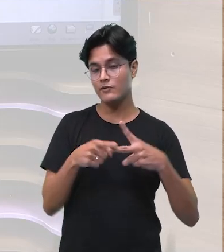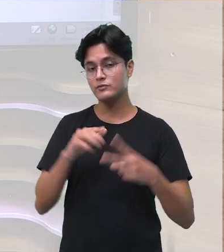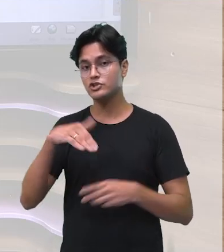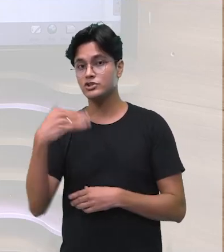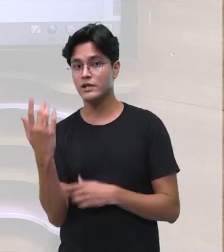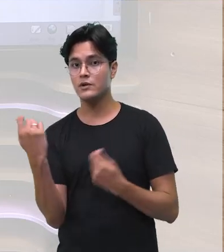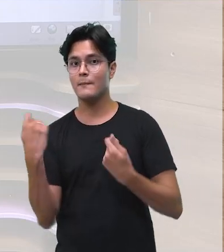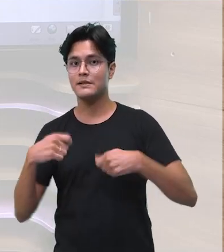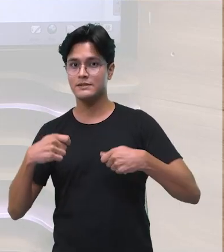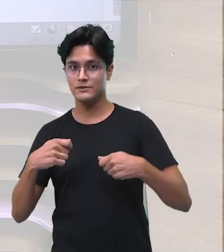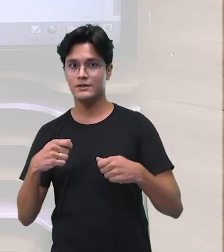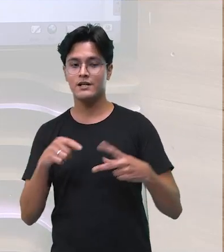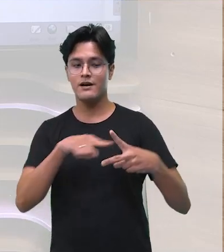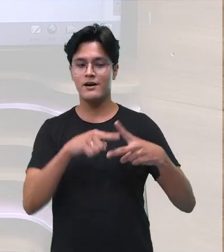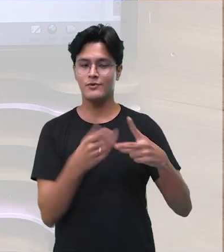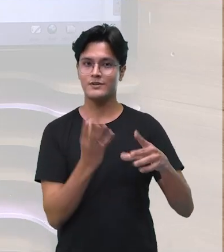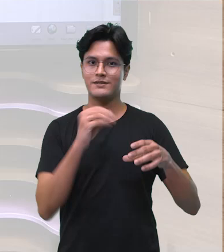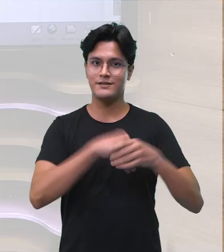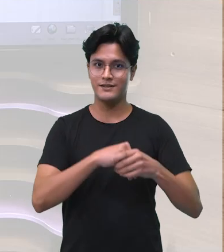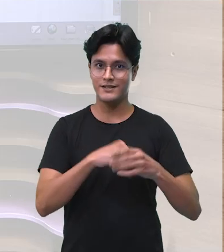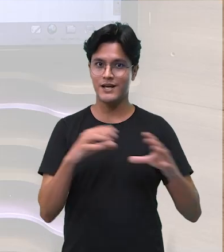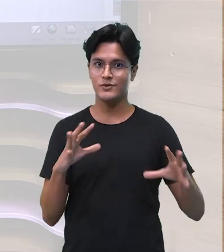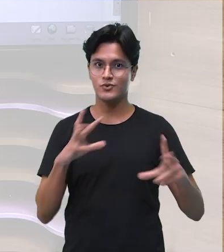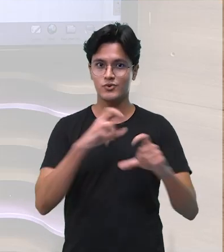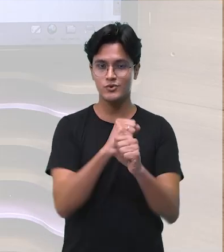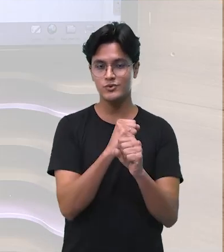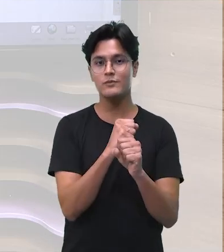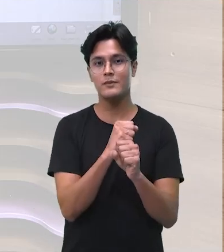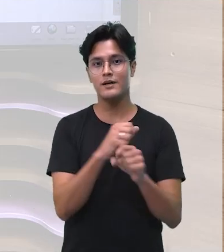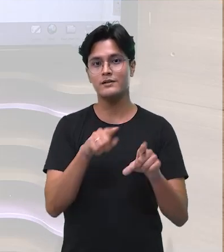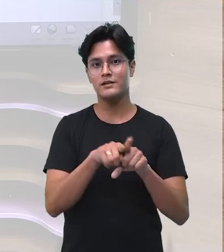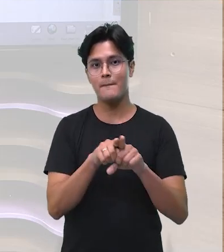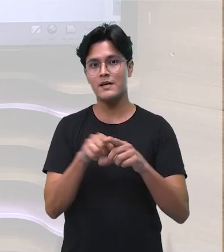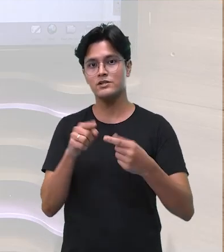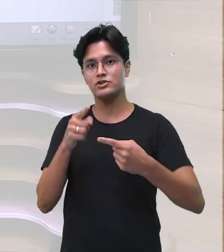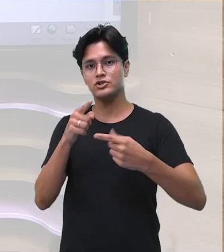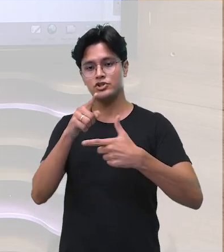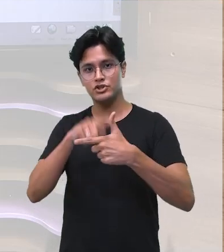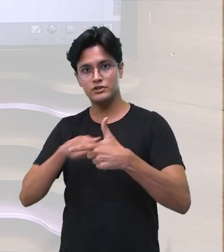vai dividir pela quantidade de lados, certo? Ou seja, a quantidade de